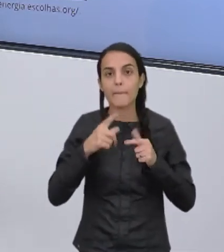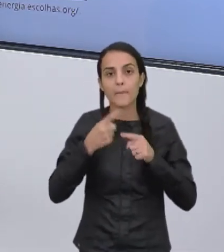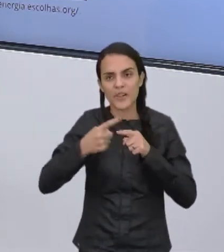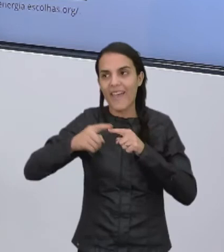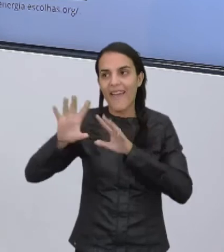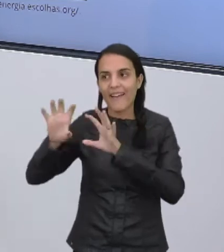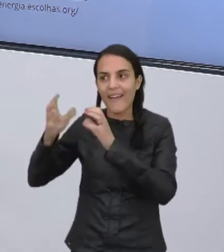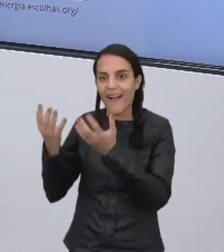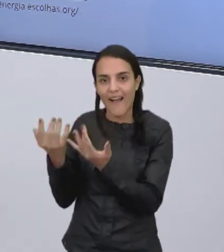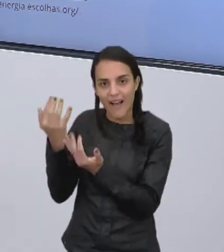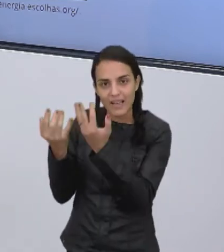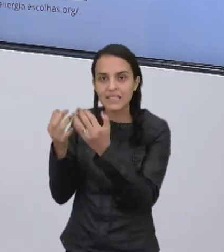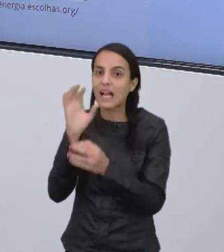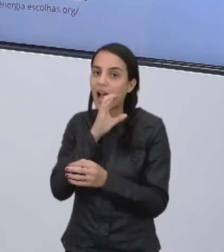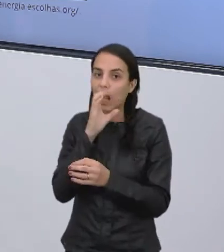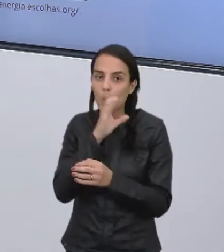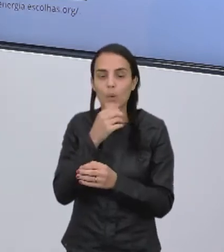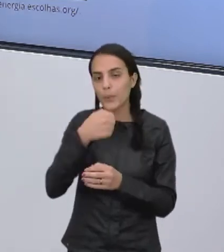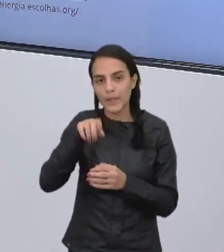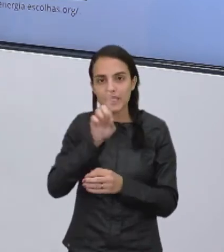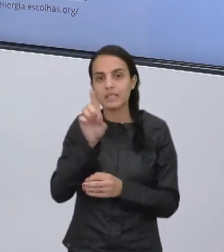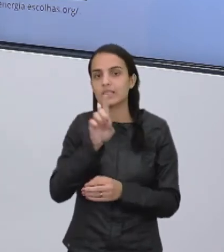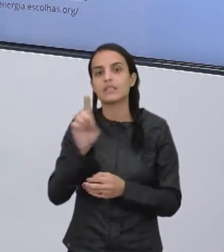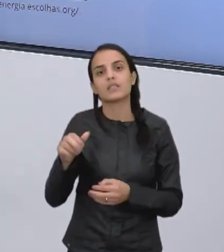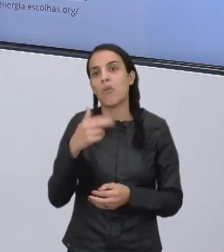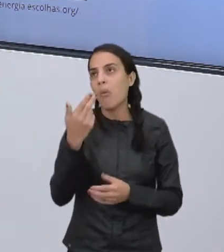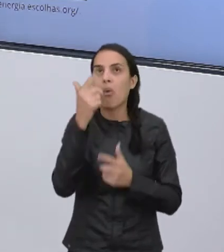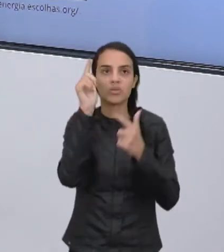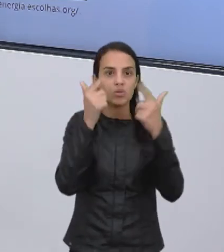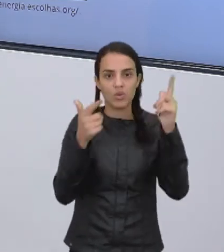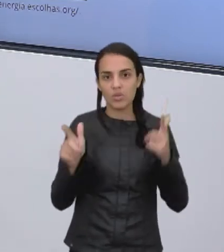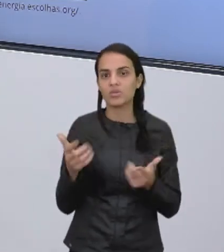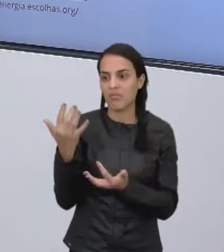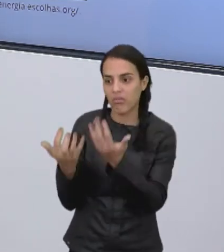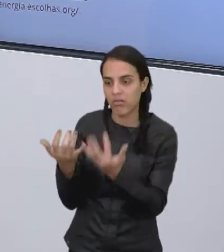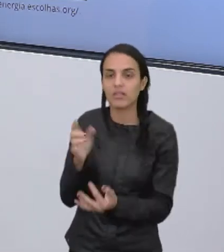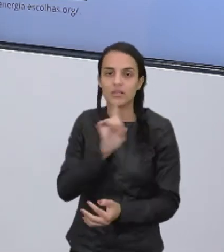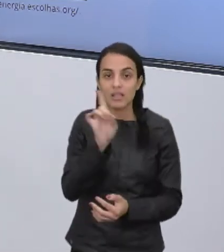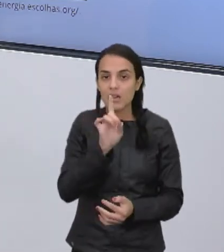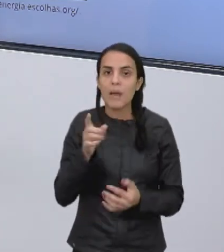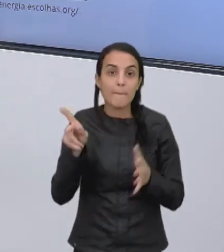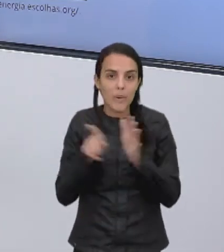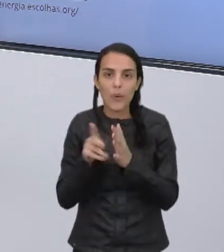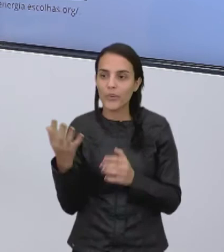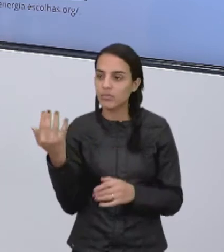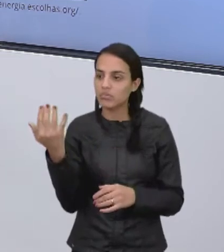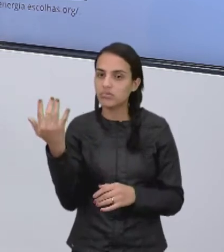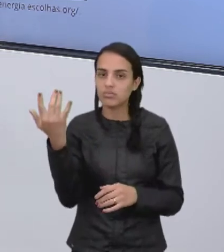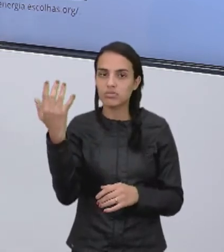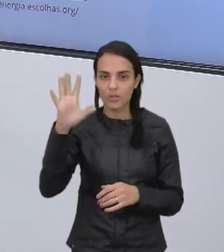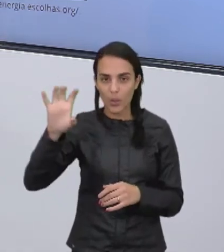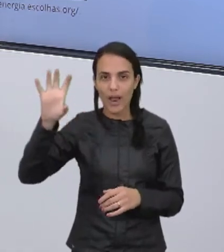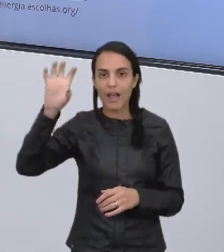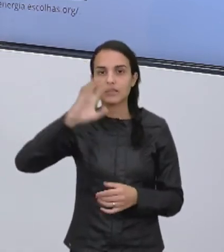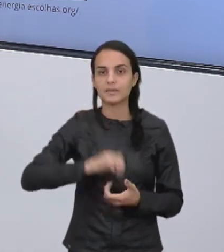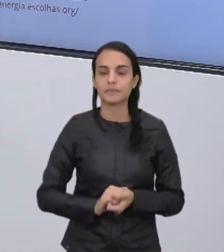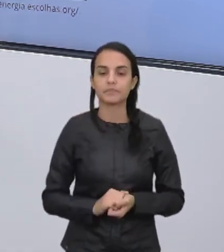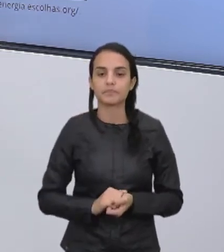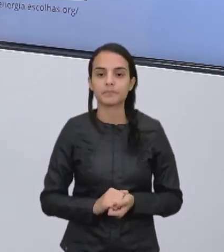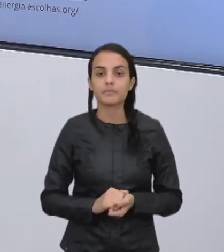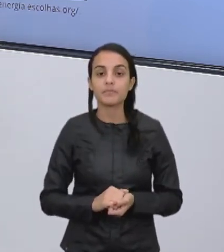Não precisa do calor, né? E nem emissão de nada disso, de queima de nenhum combustível, tem esses problemas que as hidrelétricas,